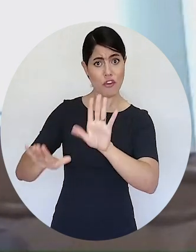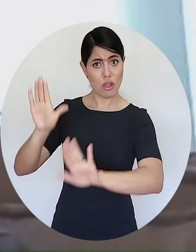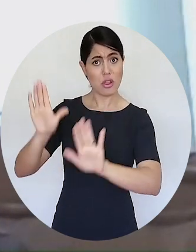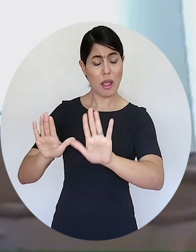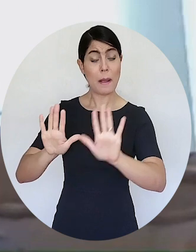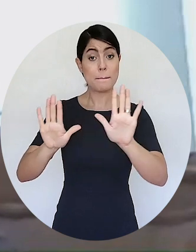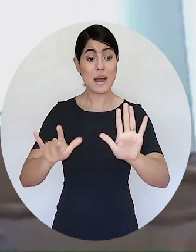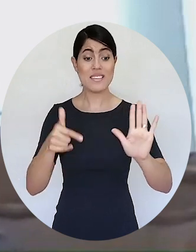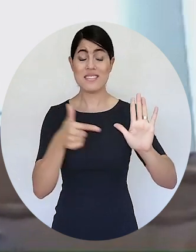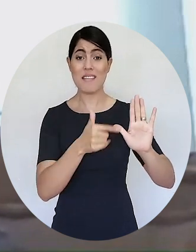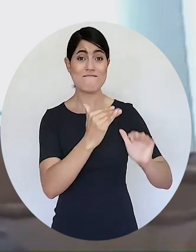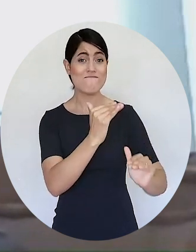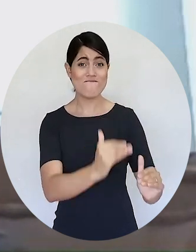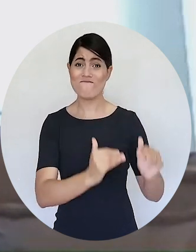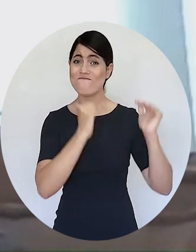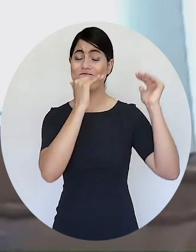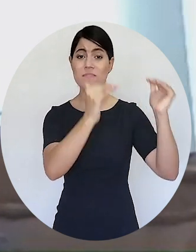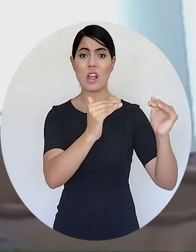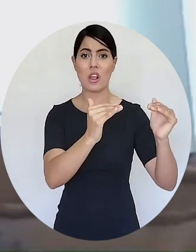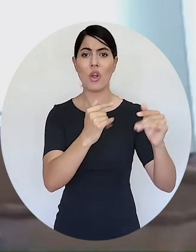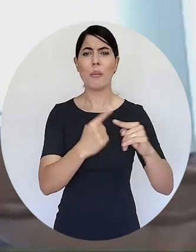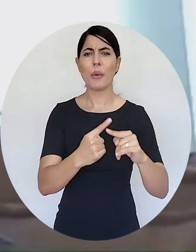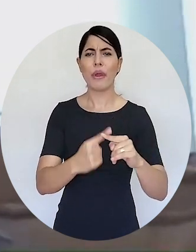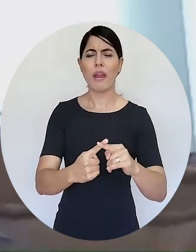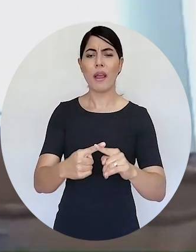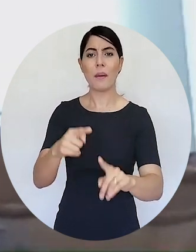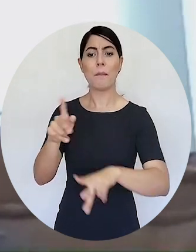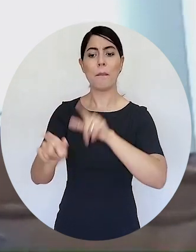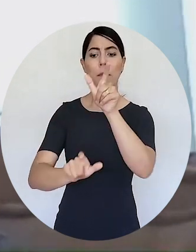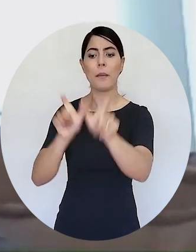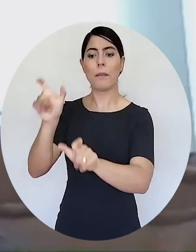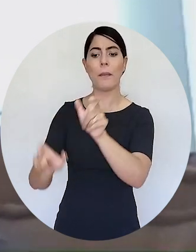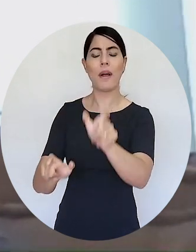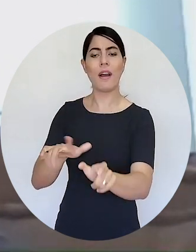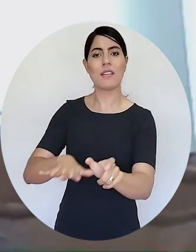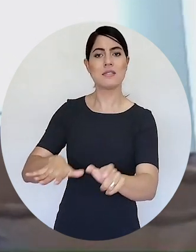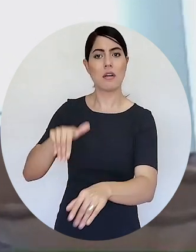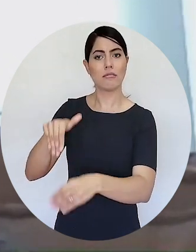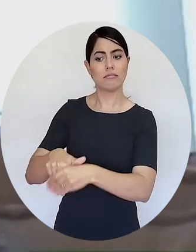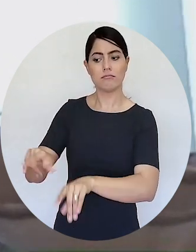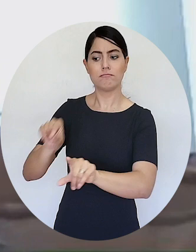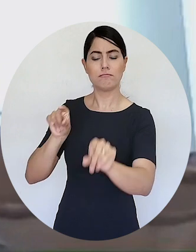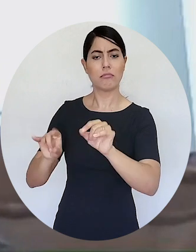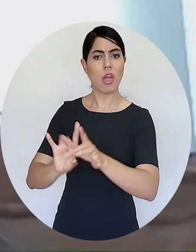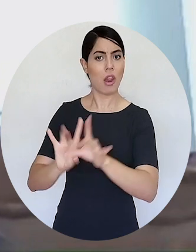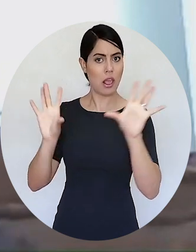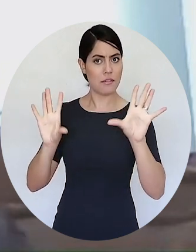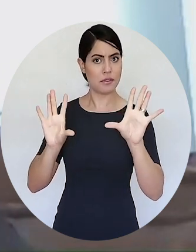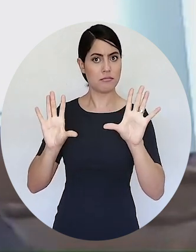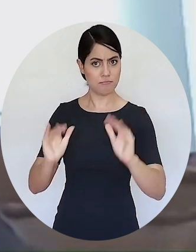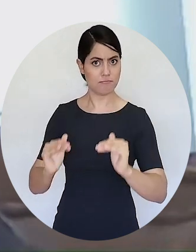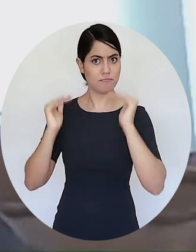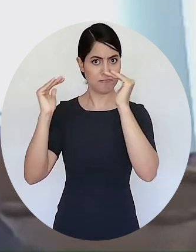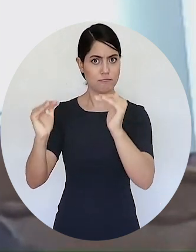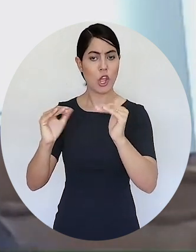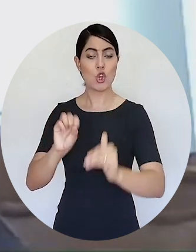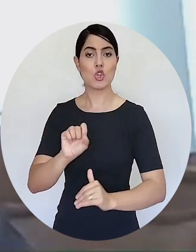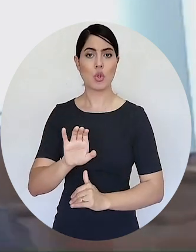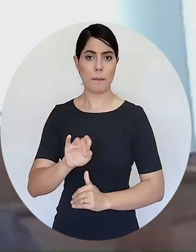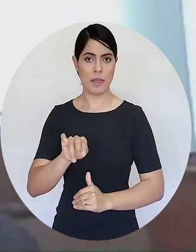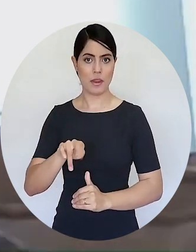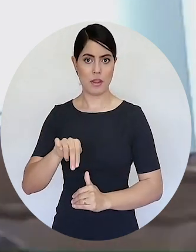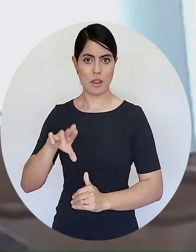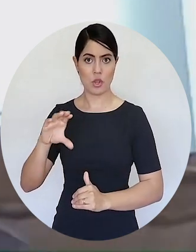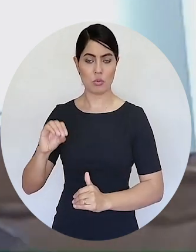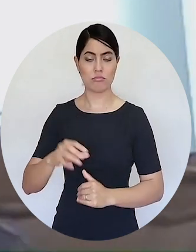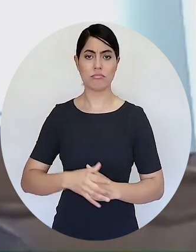que exista democracia, porque o povo tem que ser soberano na escolha dos seus representantes e